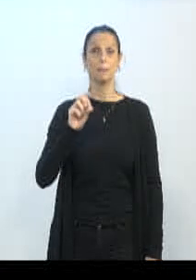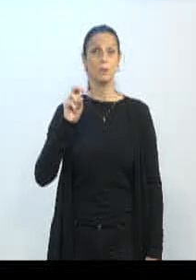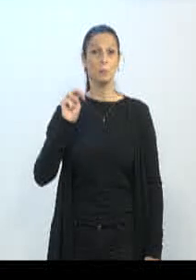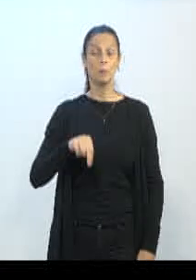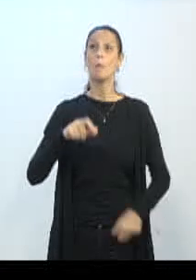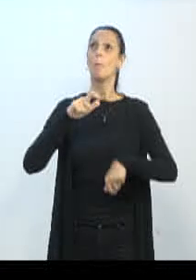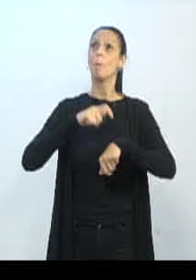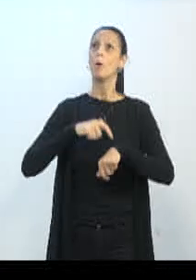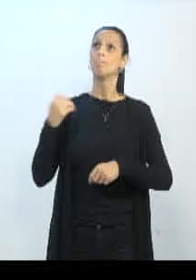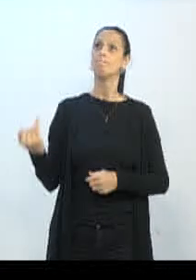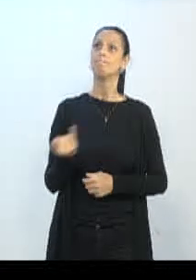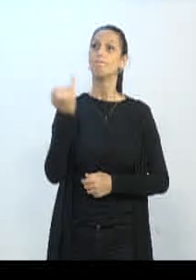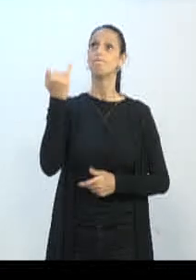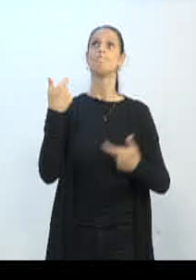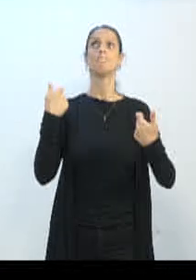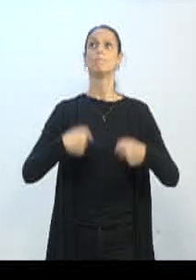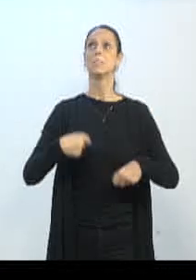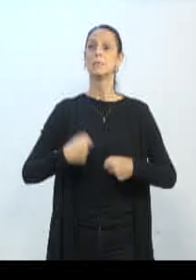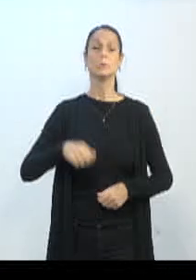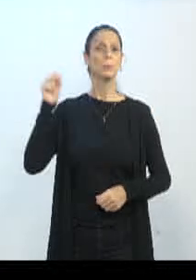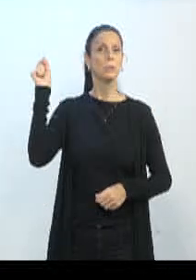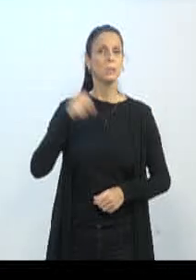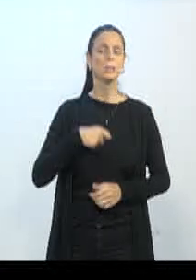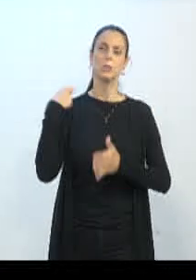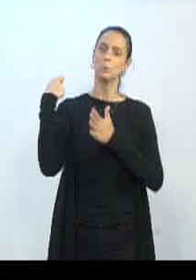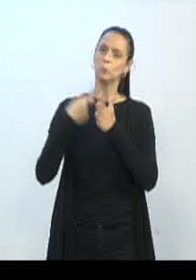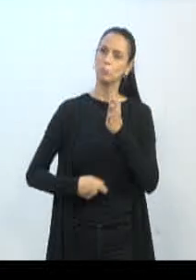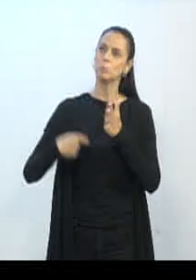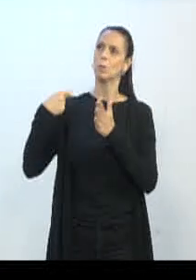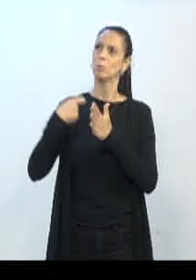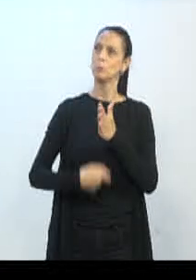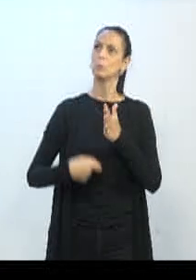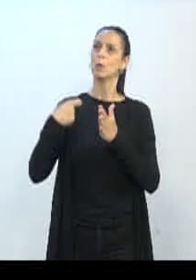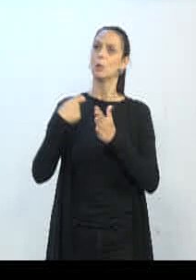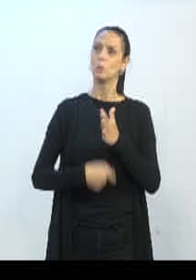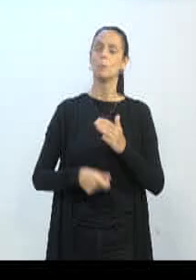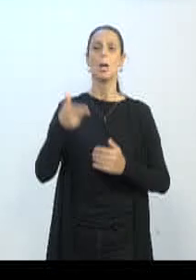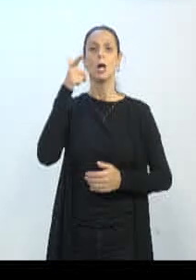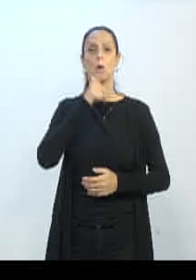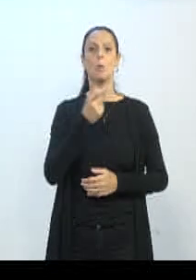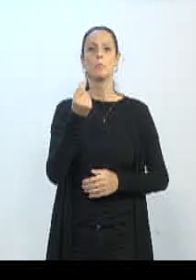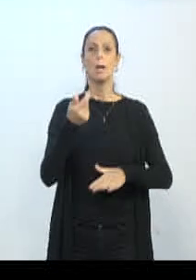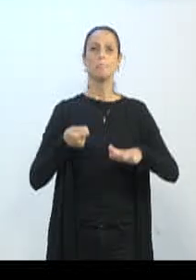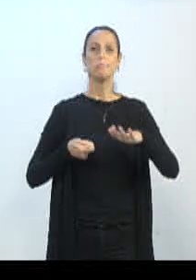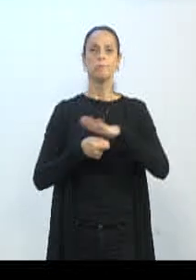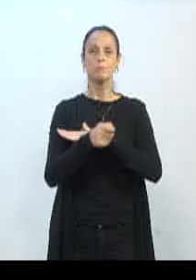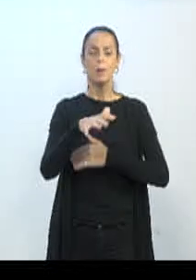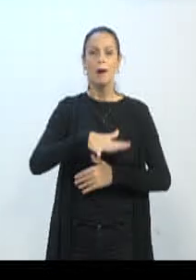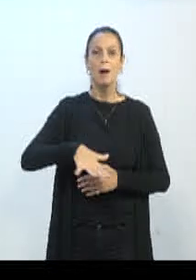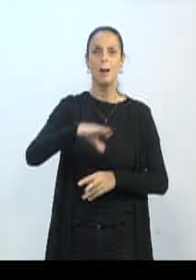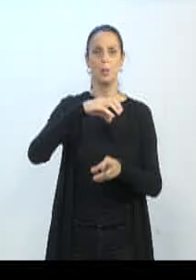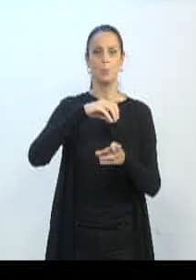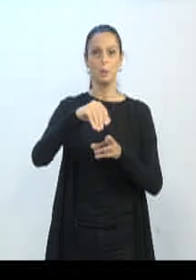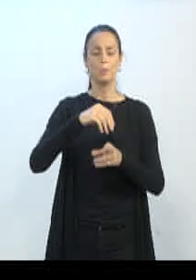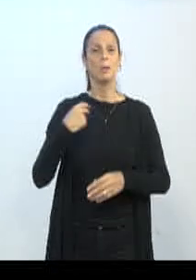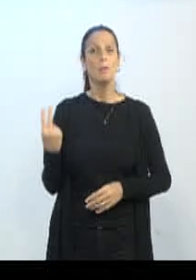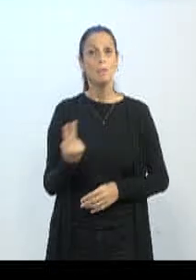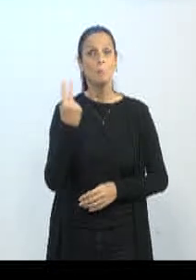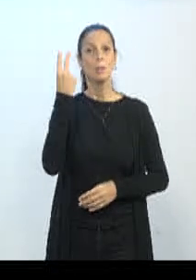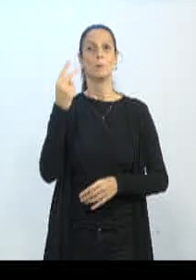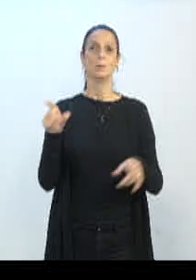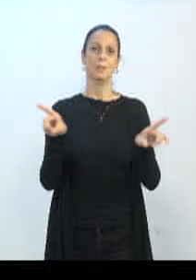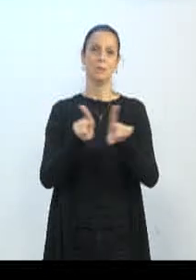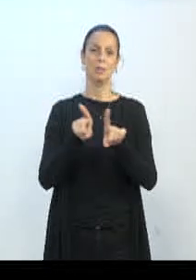nossa região temos que sim lutarmos para trazer investimento para essa região e valorizar